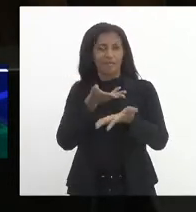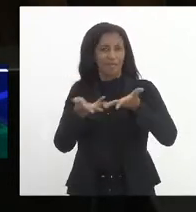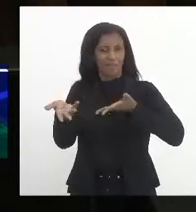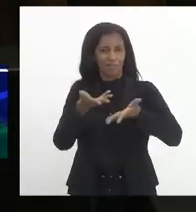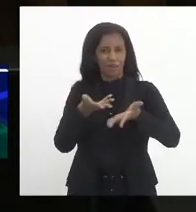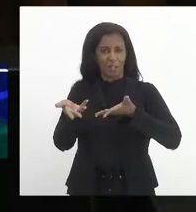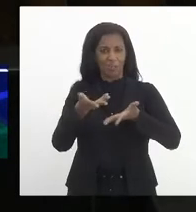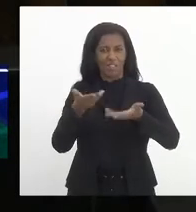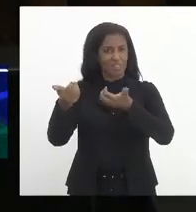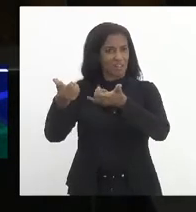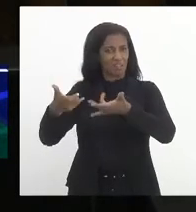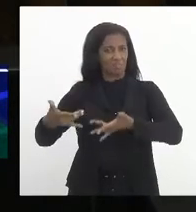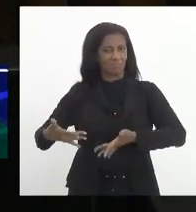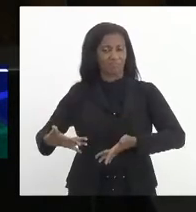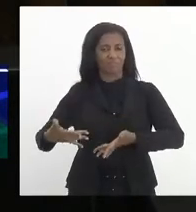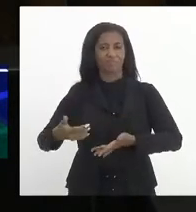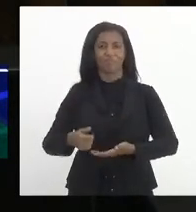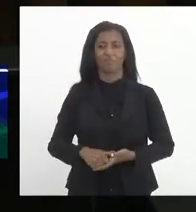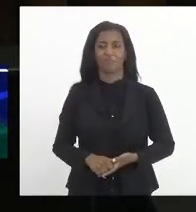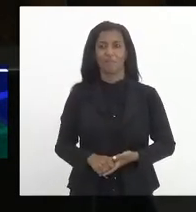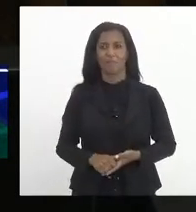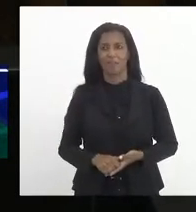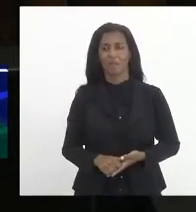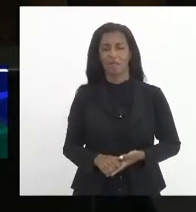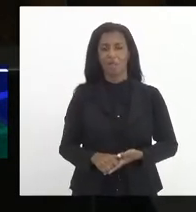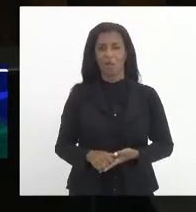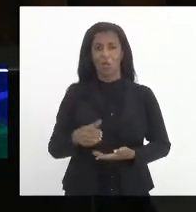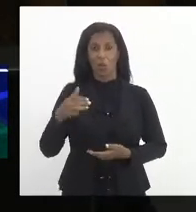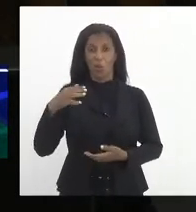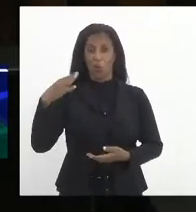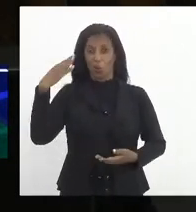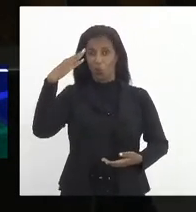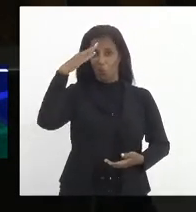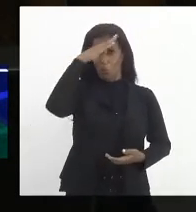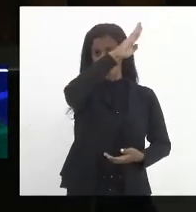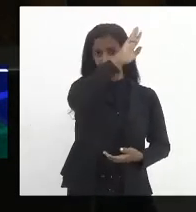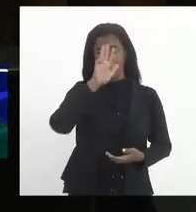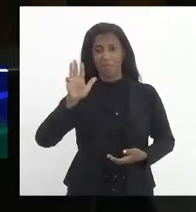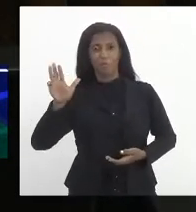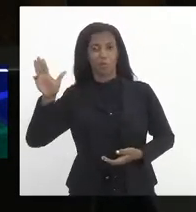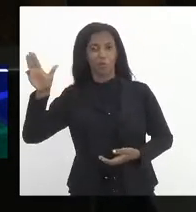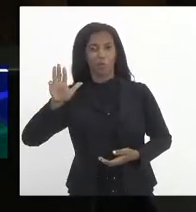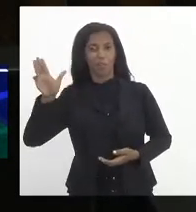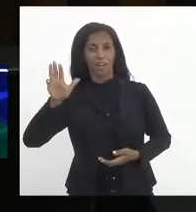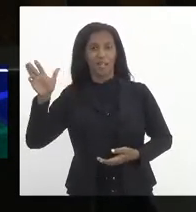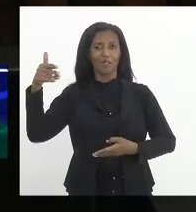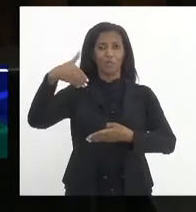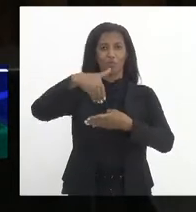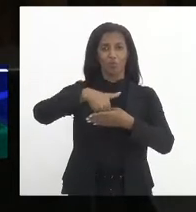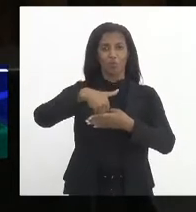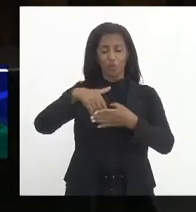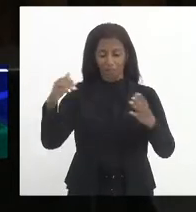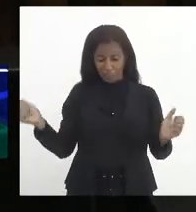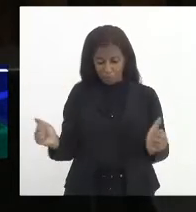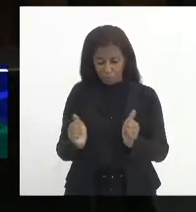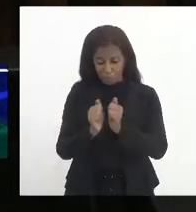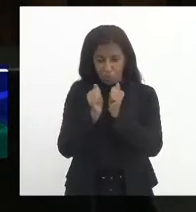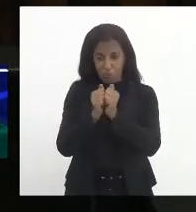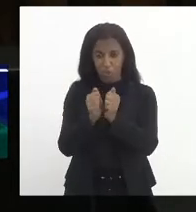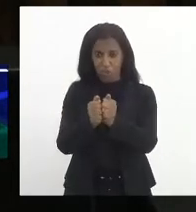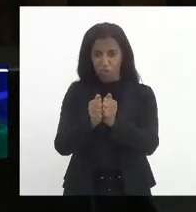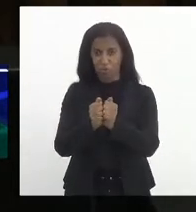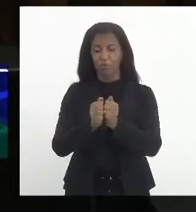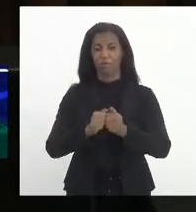os turistas e os bolsonaristas votaram juntinhos